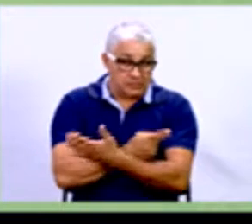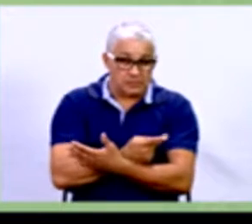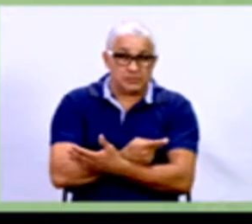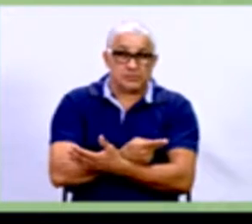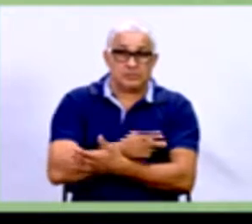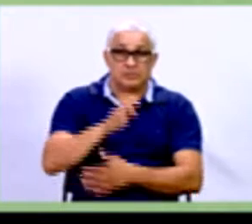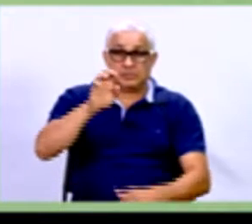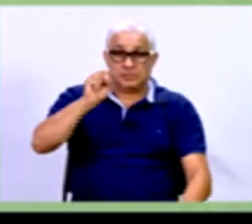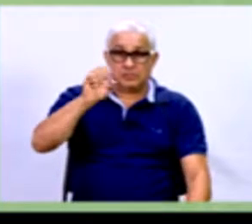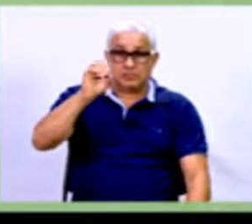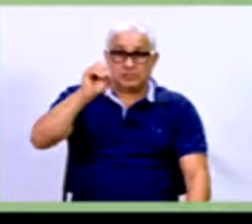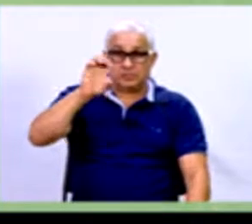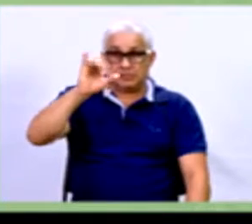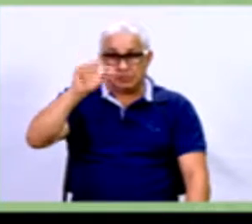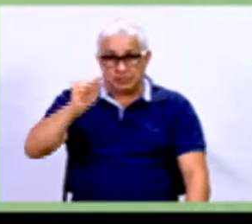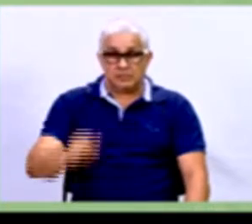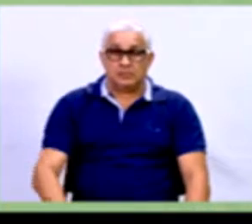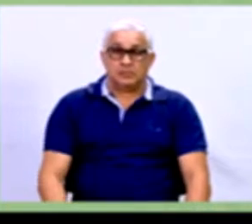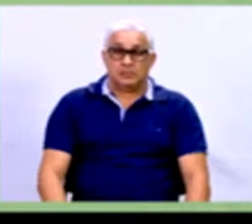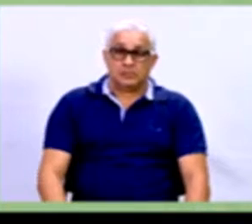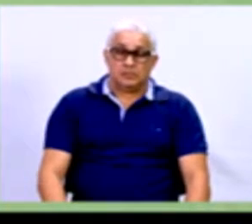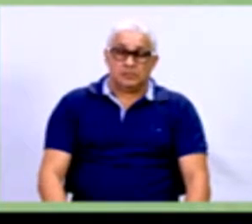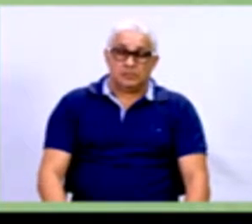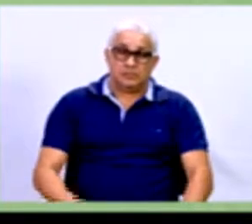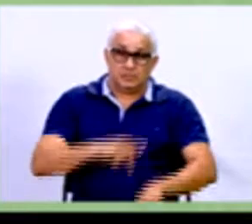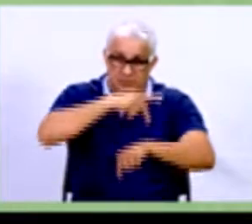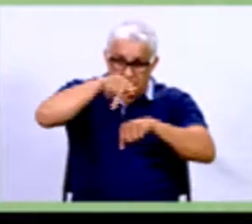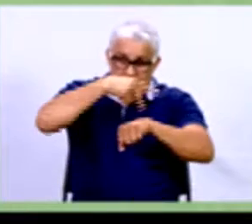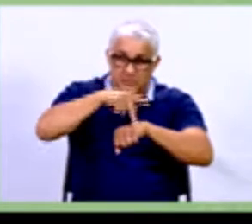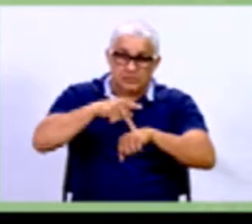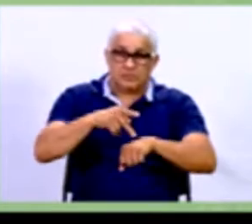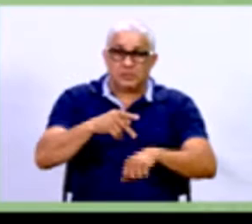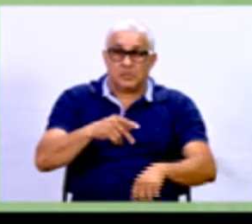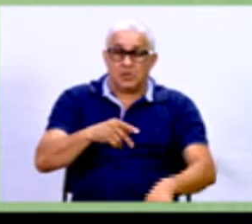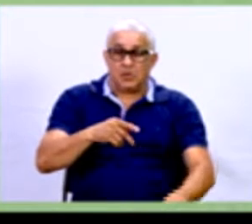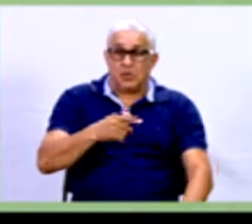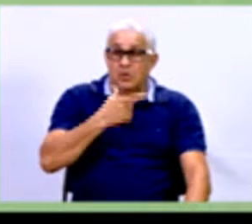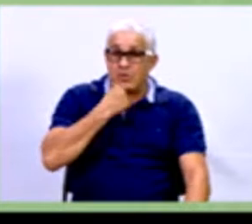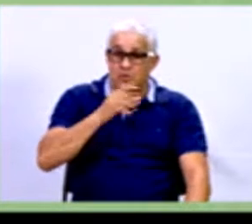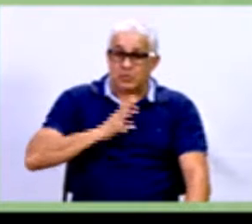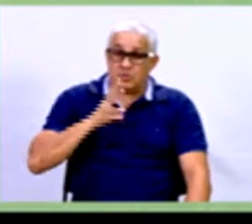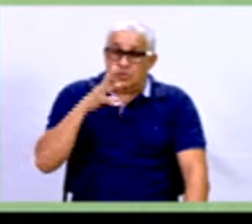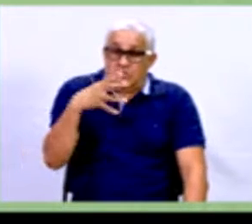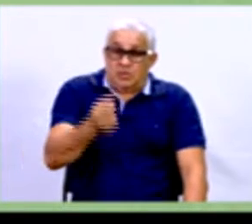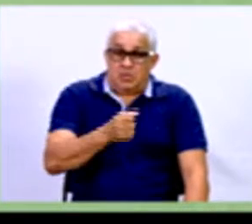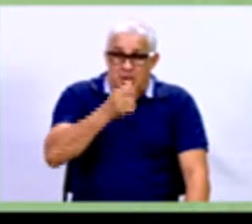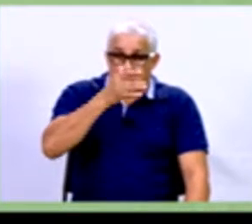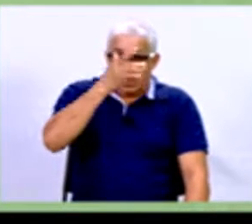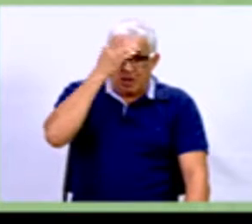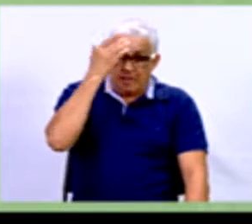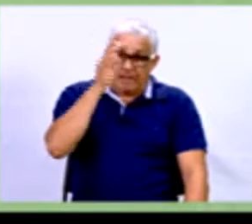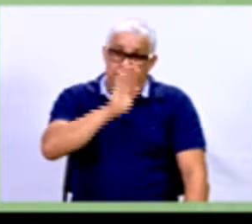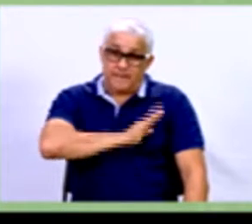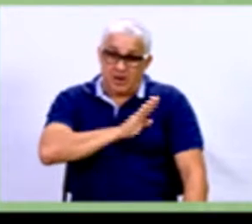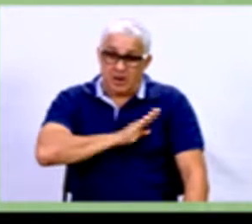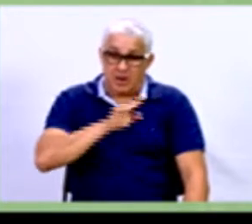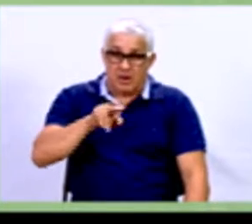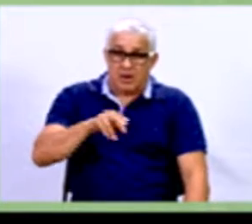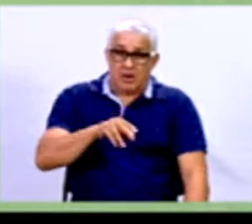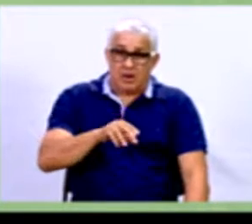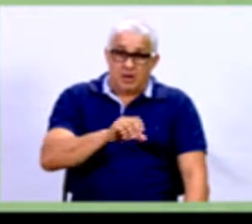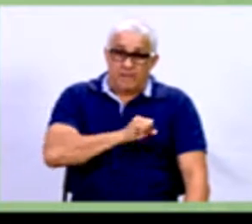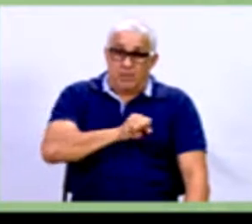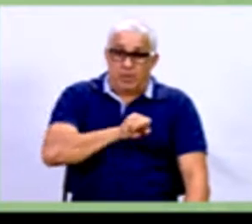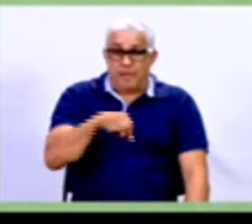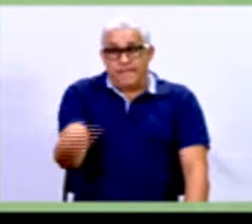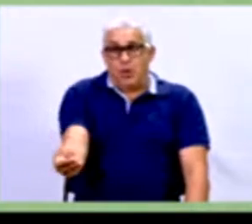em que um homem, a manchete diz o seguinte: homem salva o colega infartado ao cair por cima dele. O que aconteceu nesse caso aqui? Vou fazer